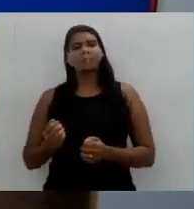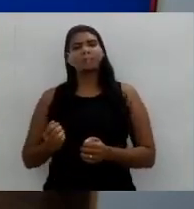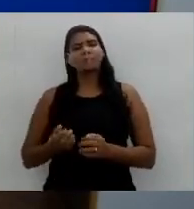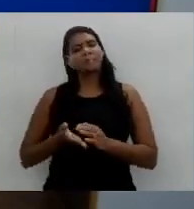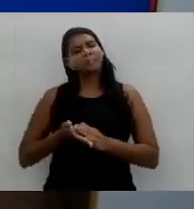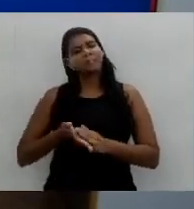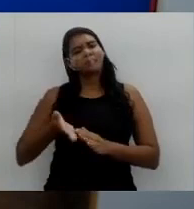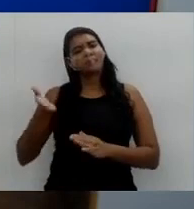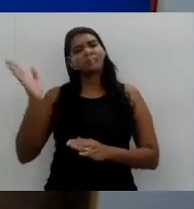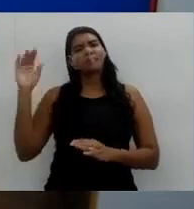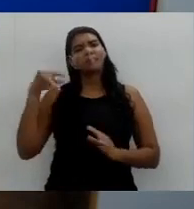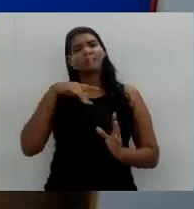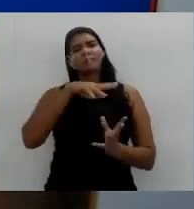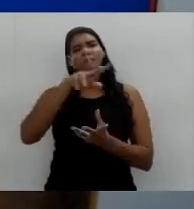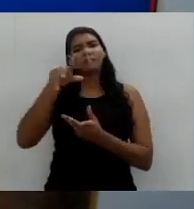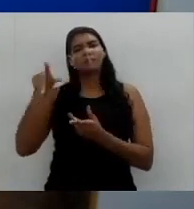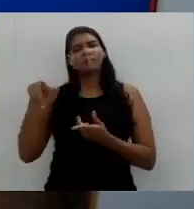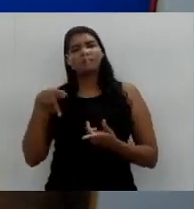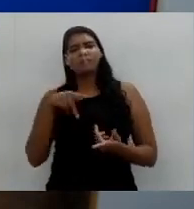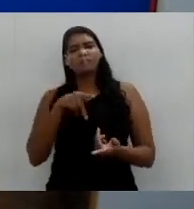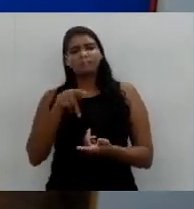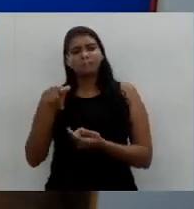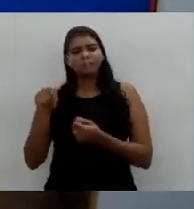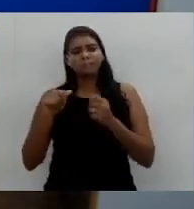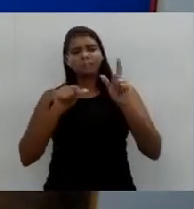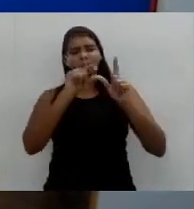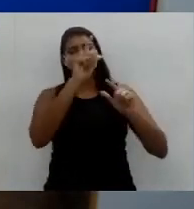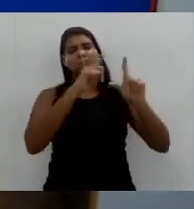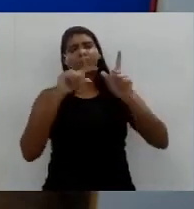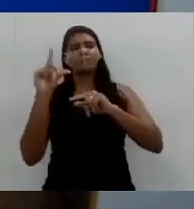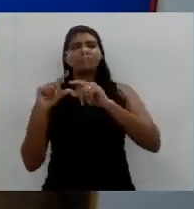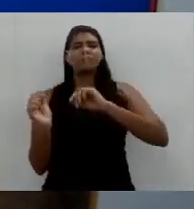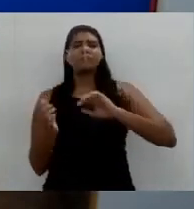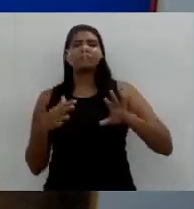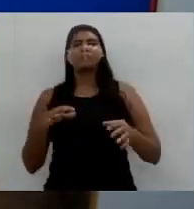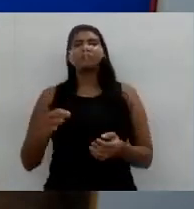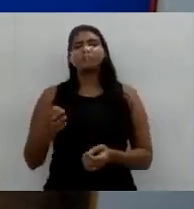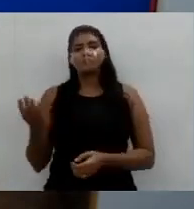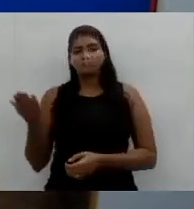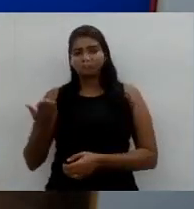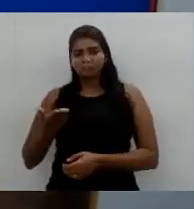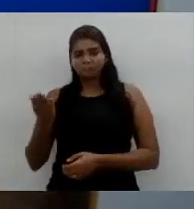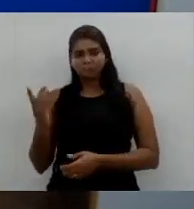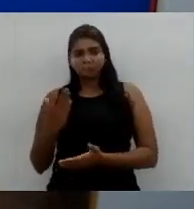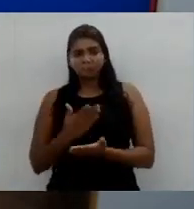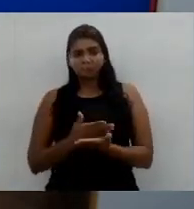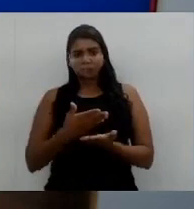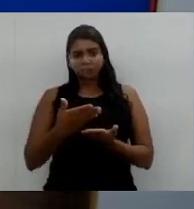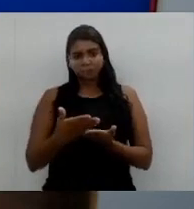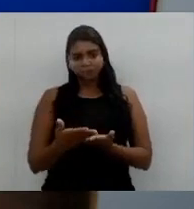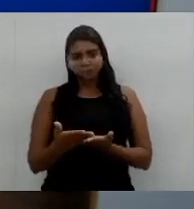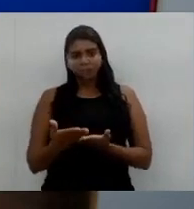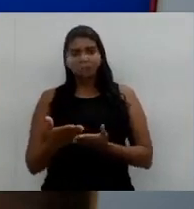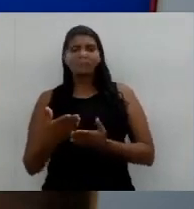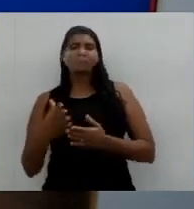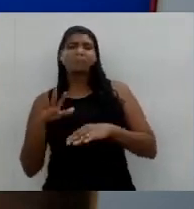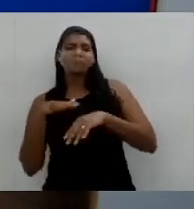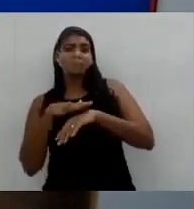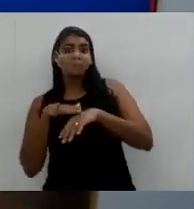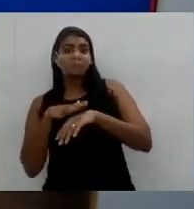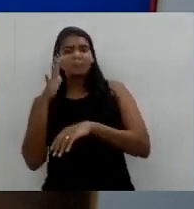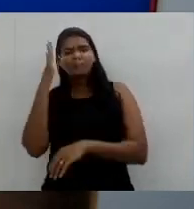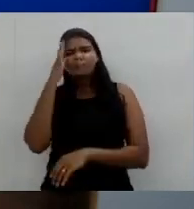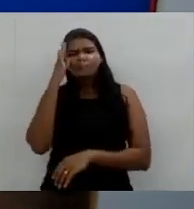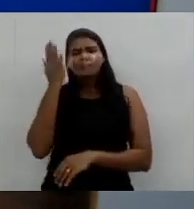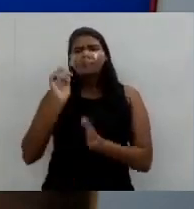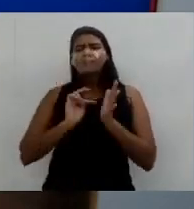viagens interplanetárias e interestelares. Então, já para a gente começar a nossa conversa, vamos entender